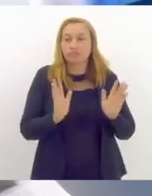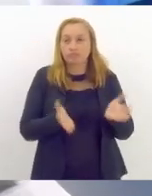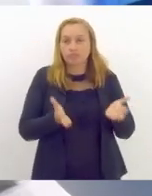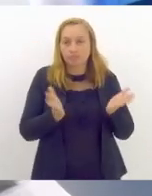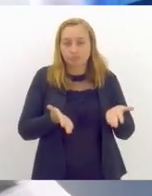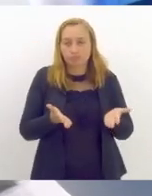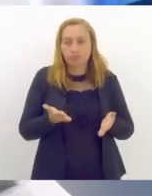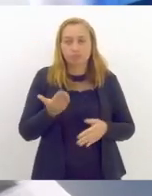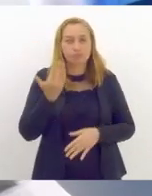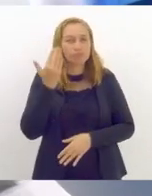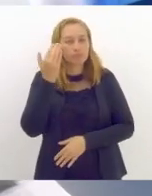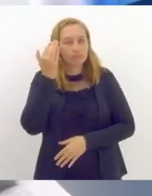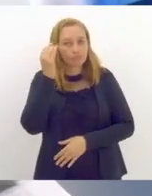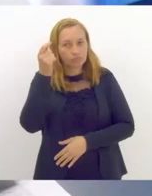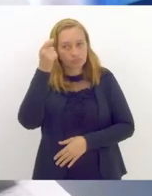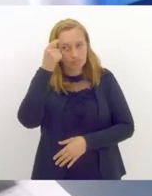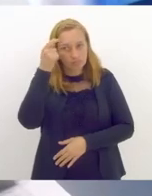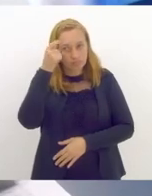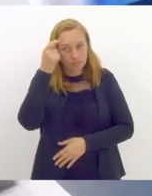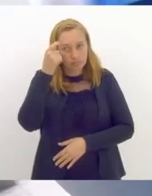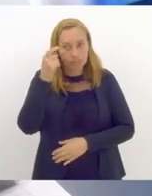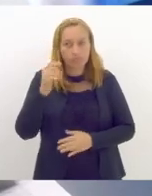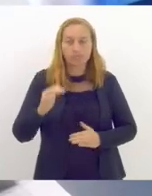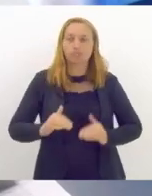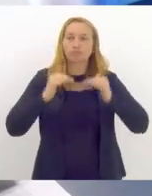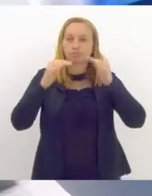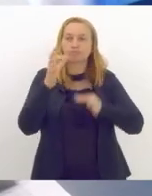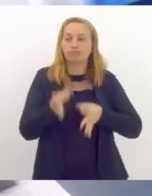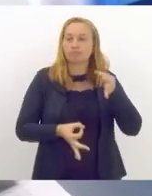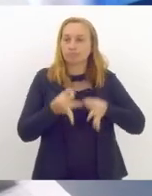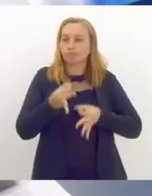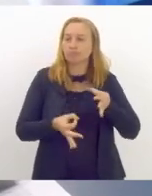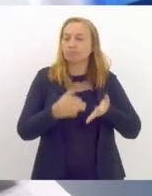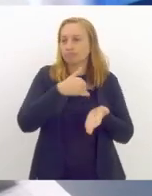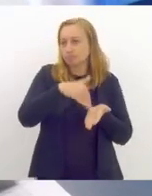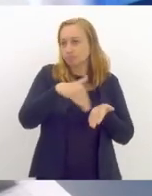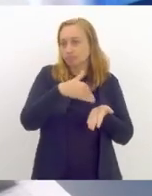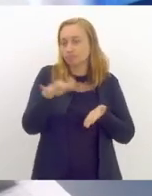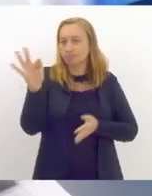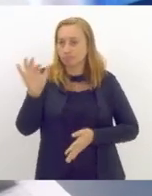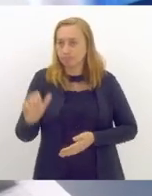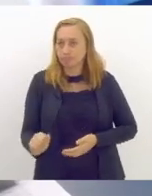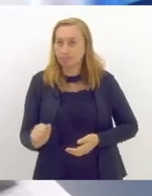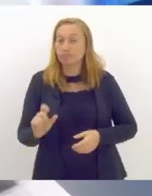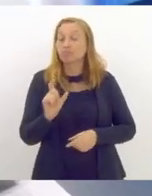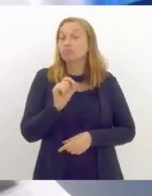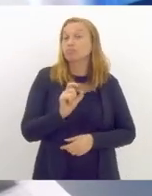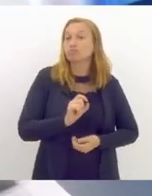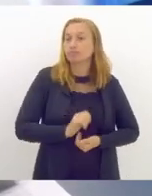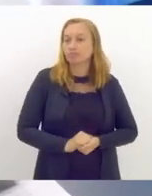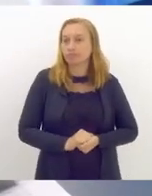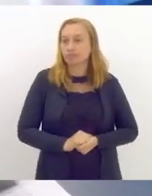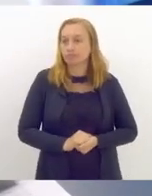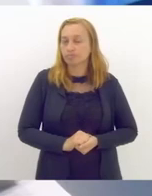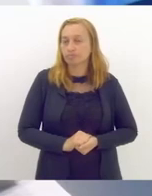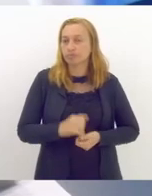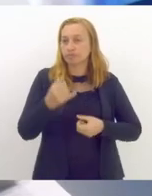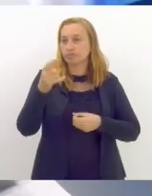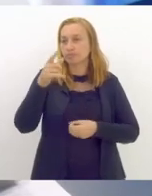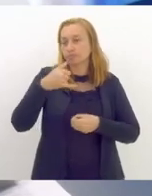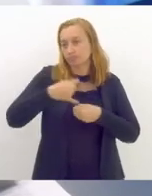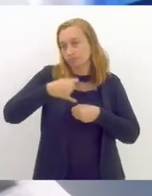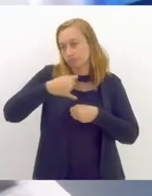um consenso no Supremo e os secretários de fazenda que gasolina